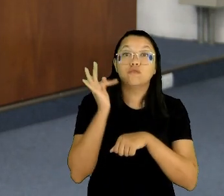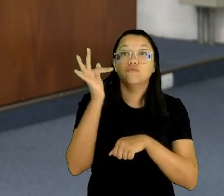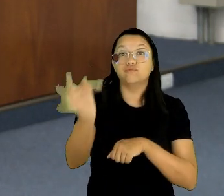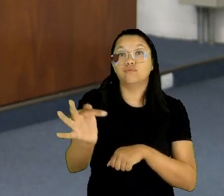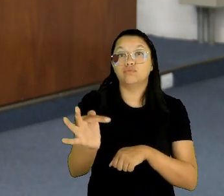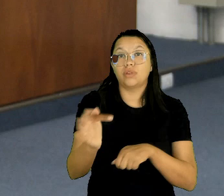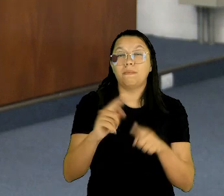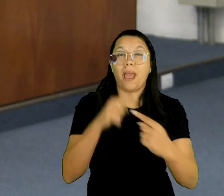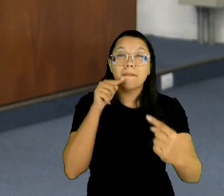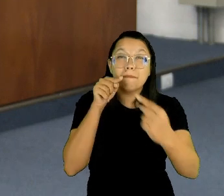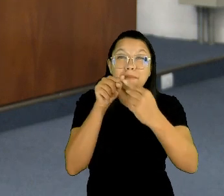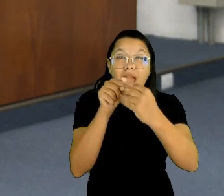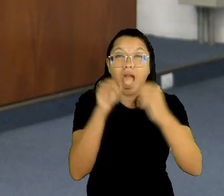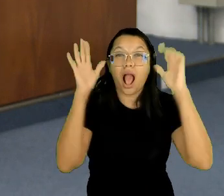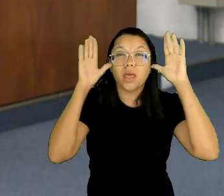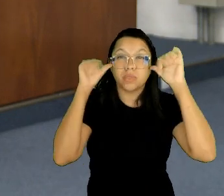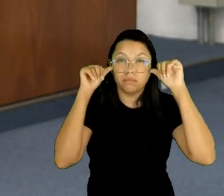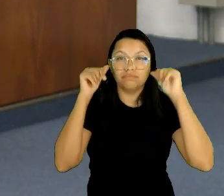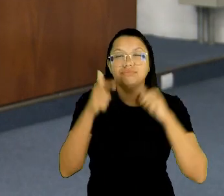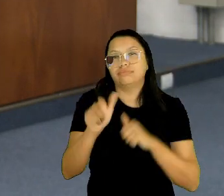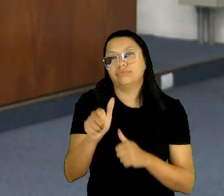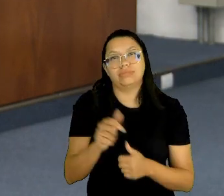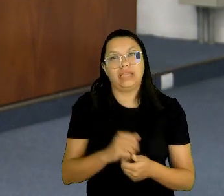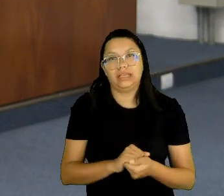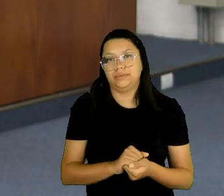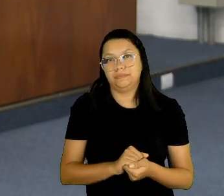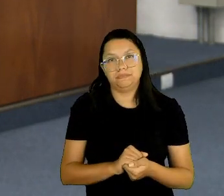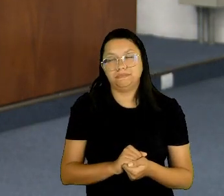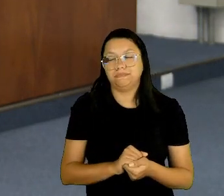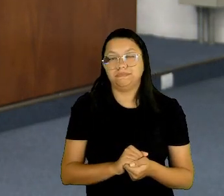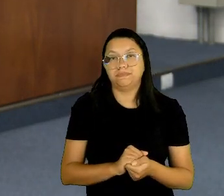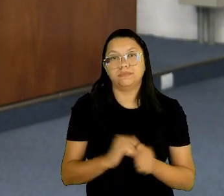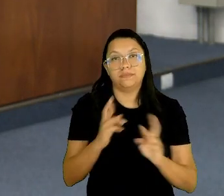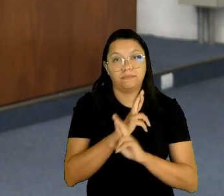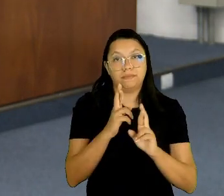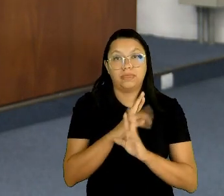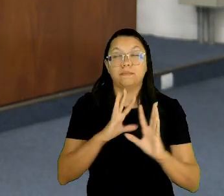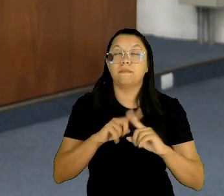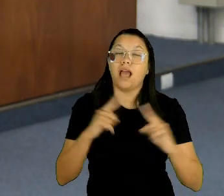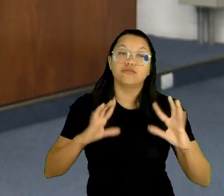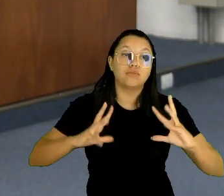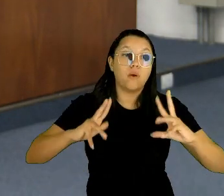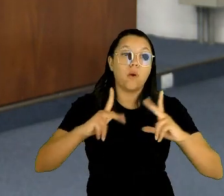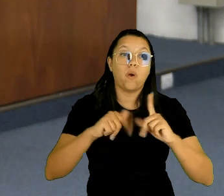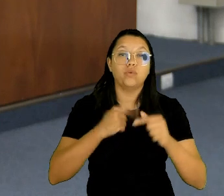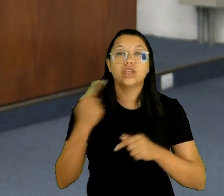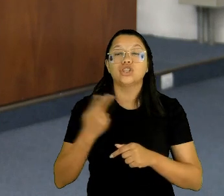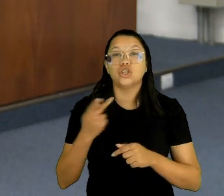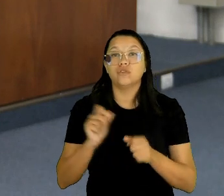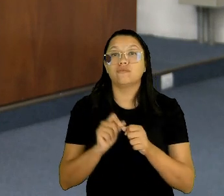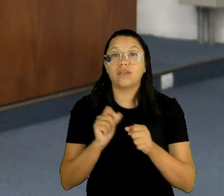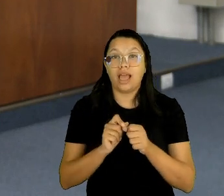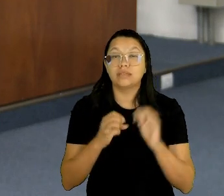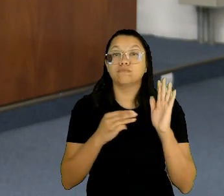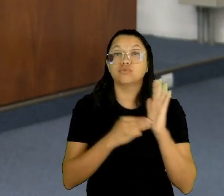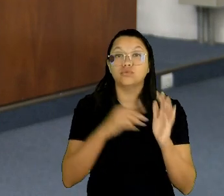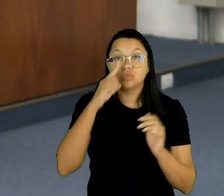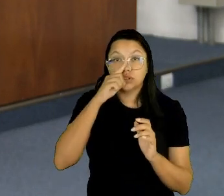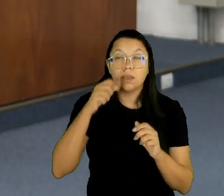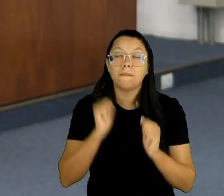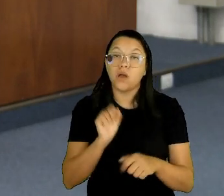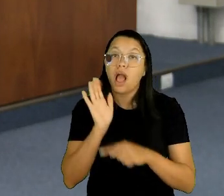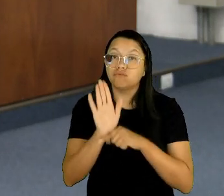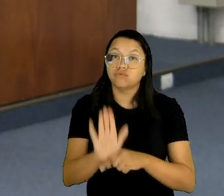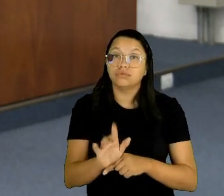futuro. Então, especificamente para o Alzheimer, não tem essa indicação de vou dar estatina que eu vou prevenir o Alzheimer. Mas tudo que a gente age em fatores de risco